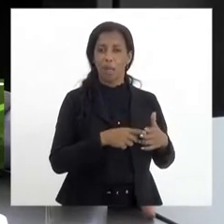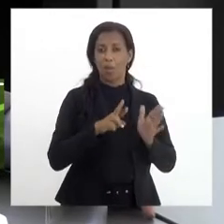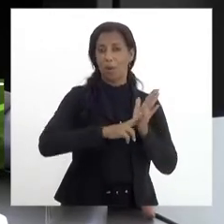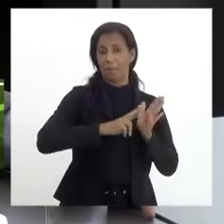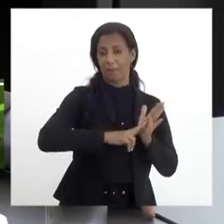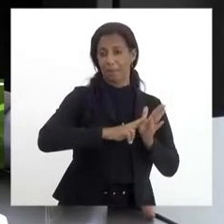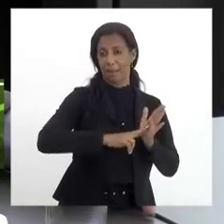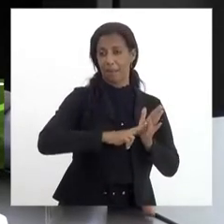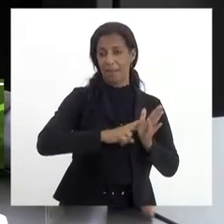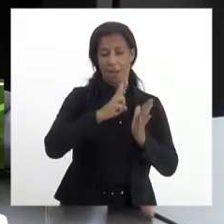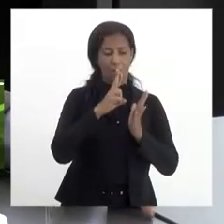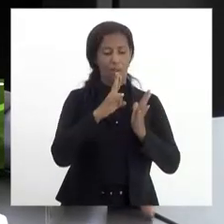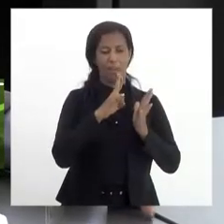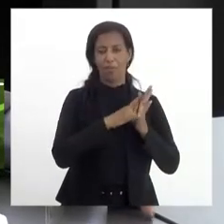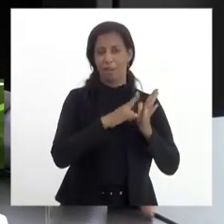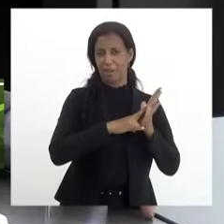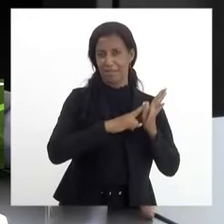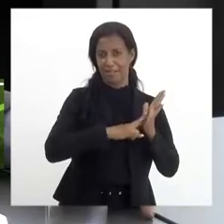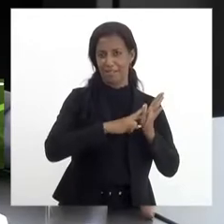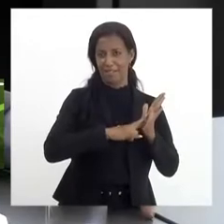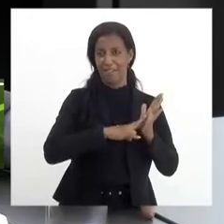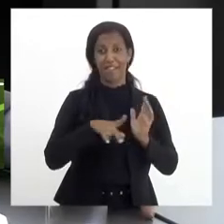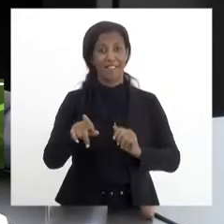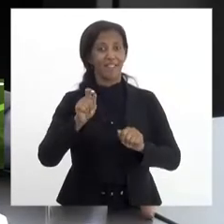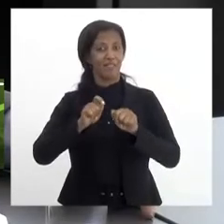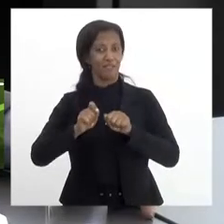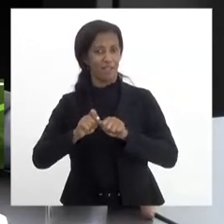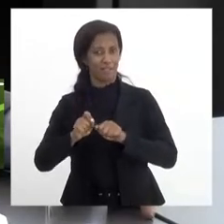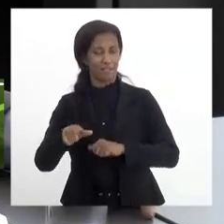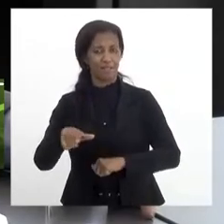Pacheco, ele fará,